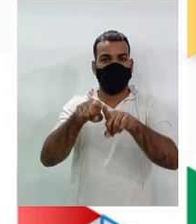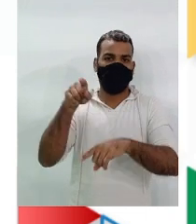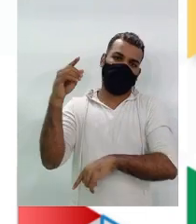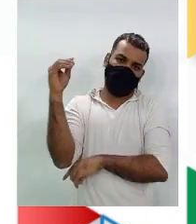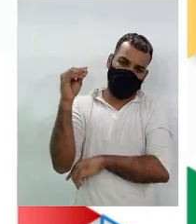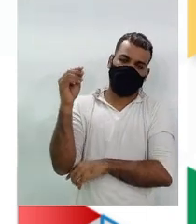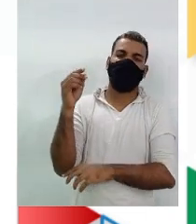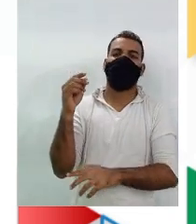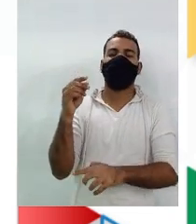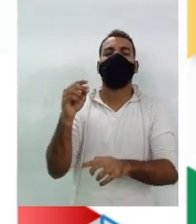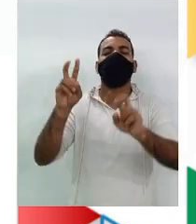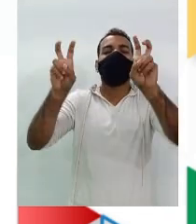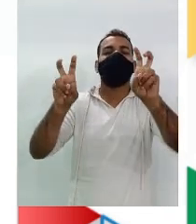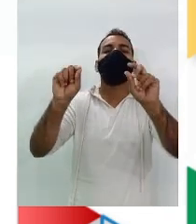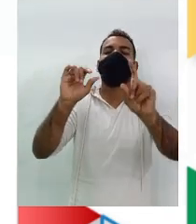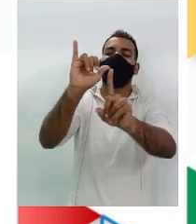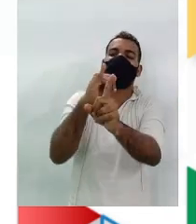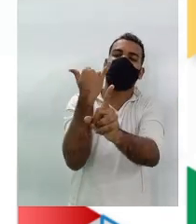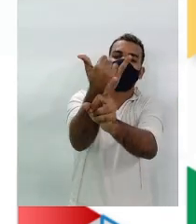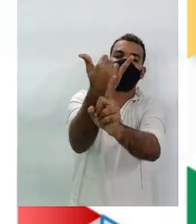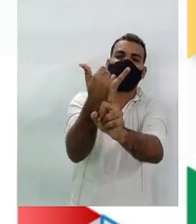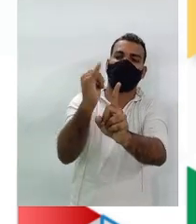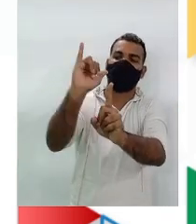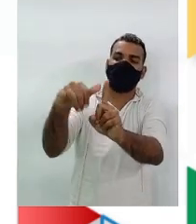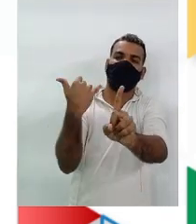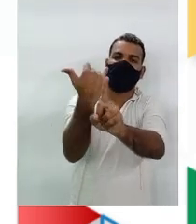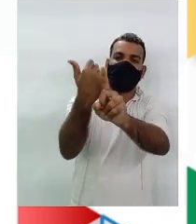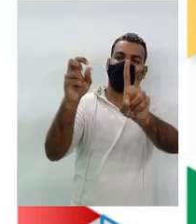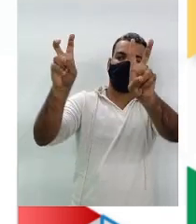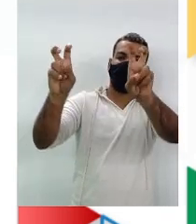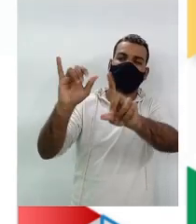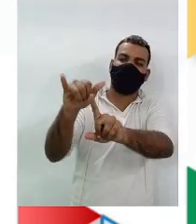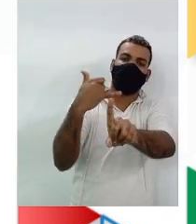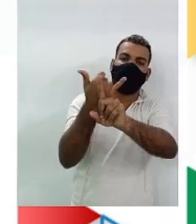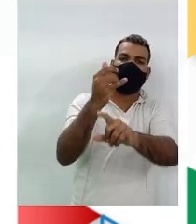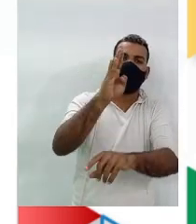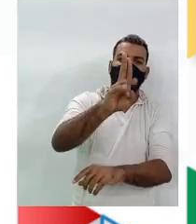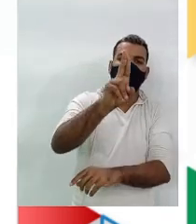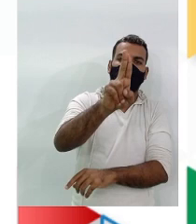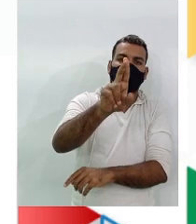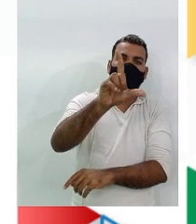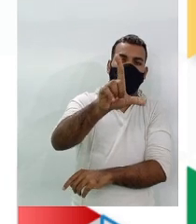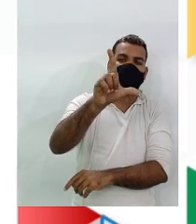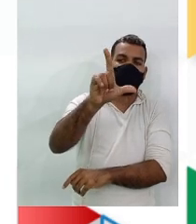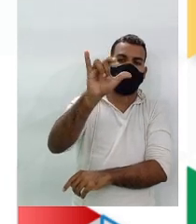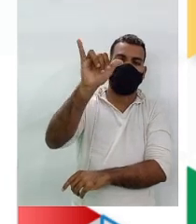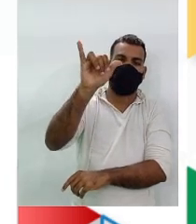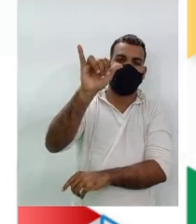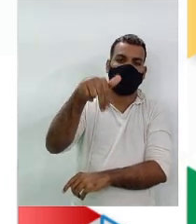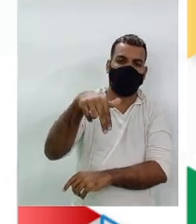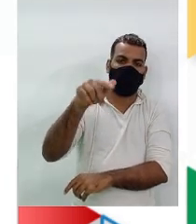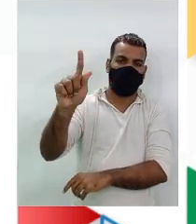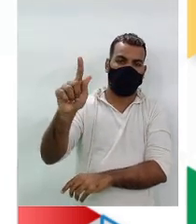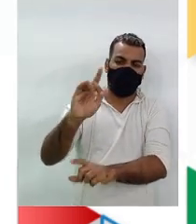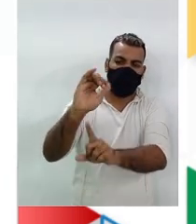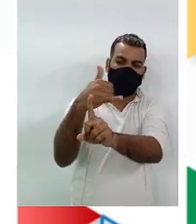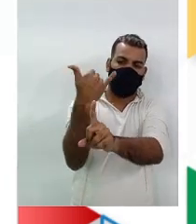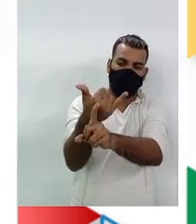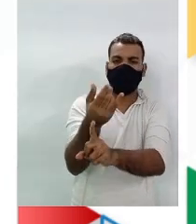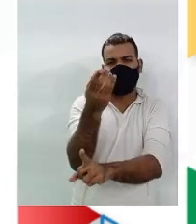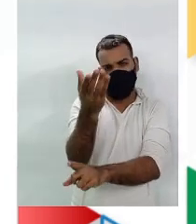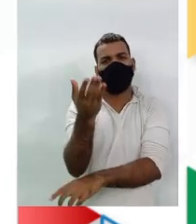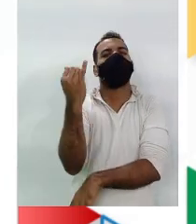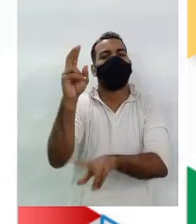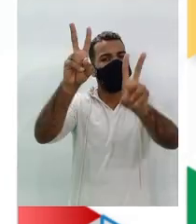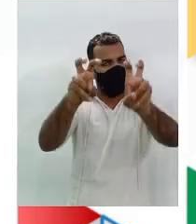O assunto bullying. Vejam só, um bullying, um assunto bem pertinente para os dias de hoje. Aí